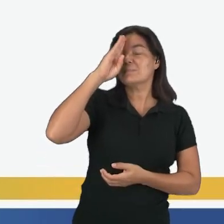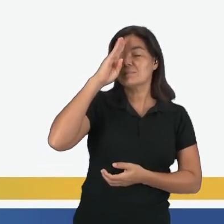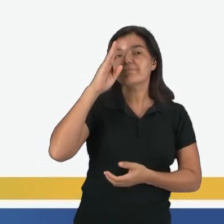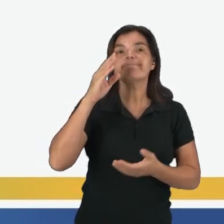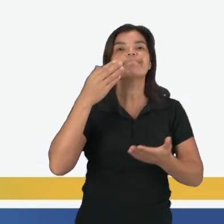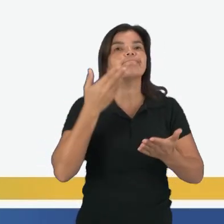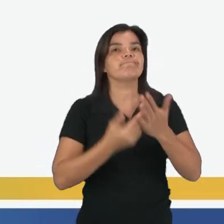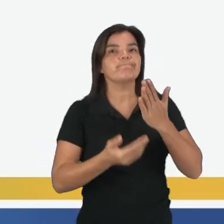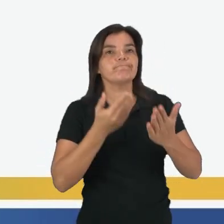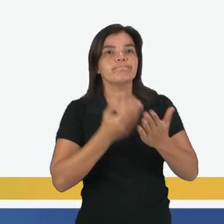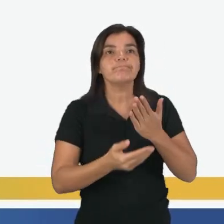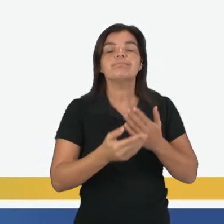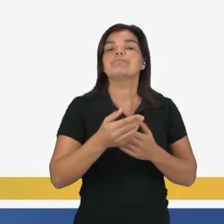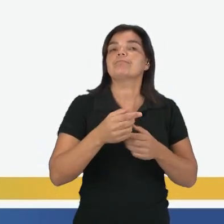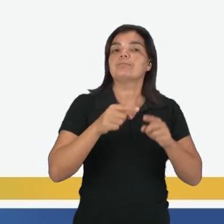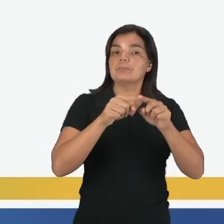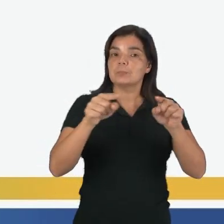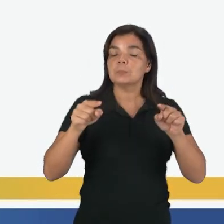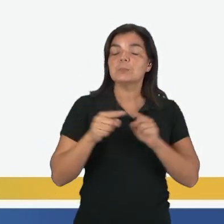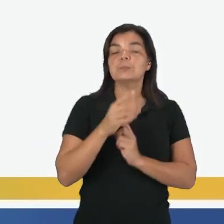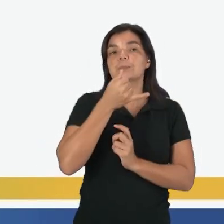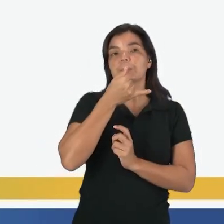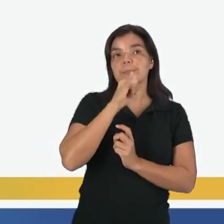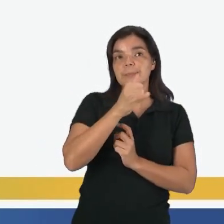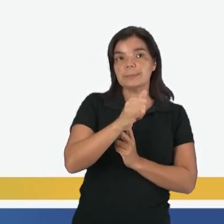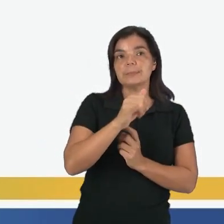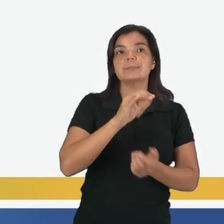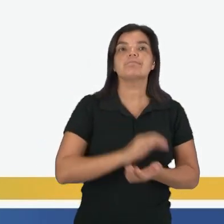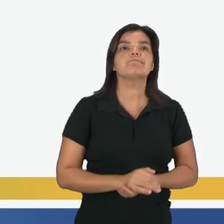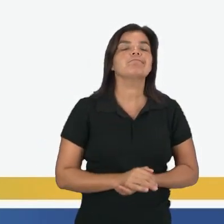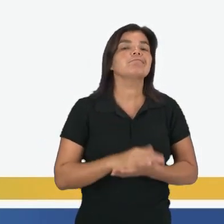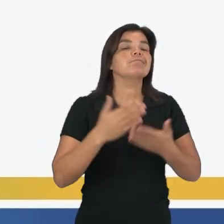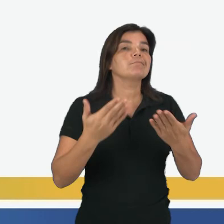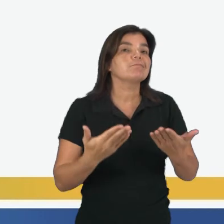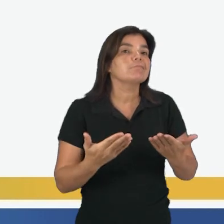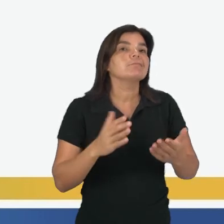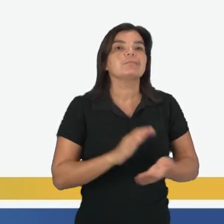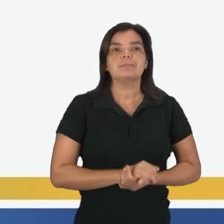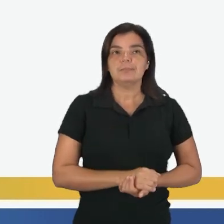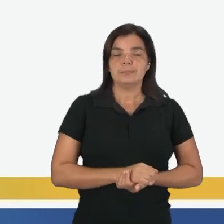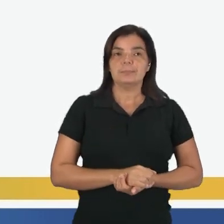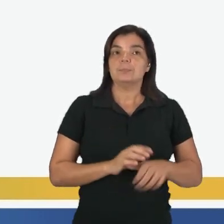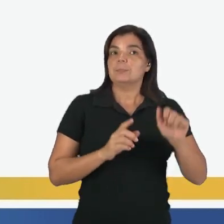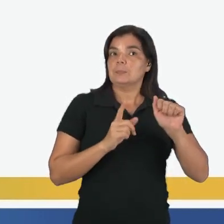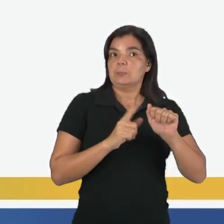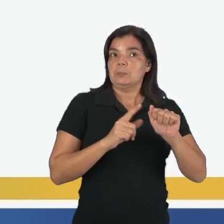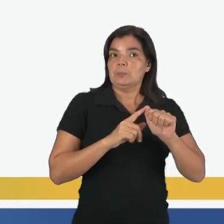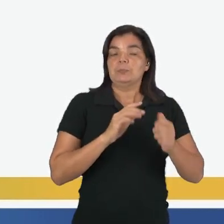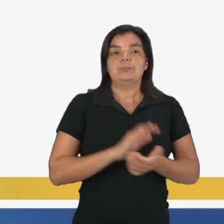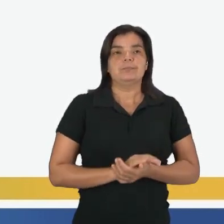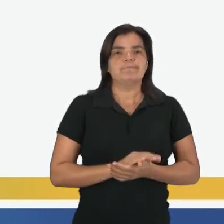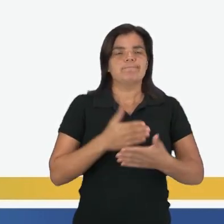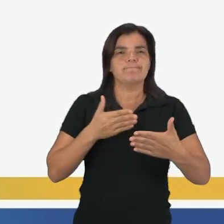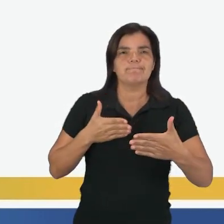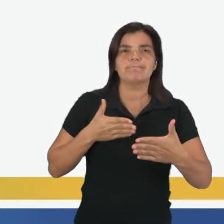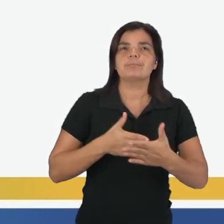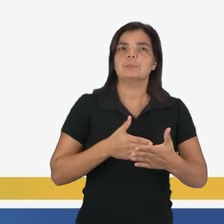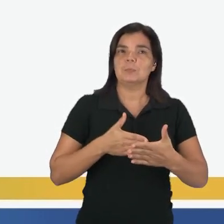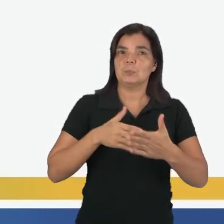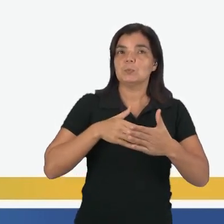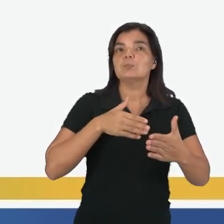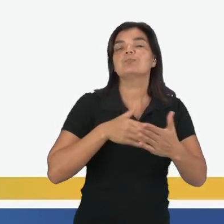A principal desvantagem das usinas hidrelétricas está atrelada ao, letra